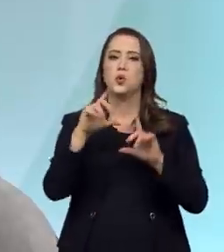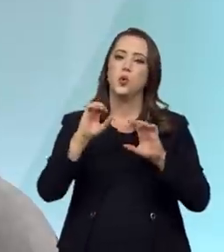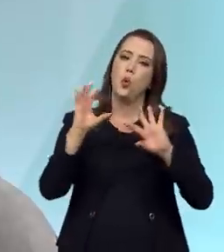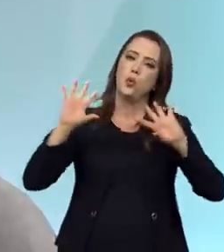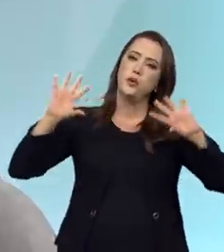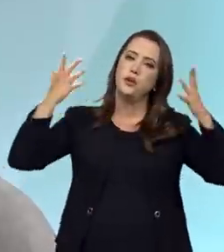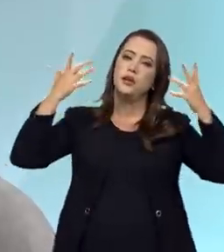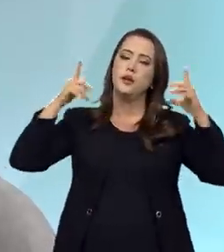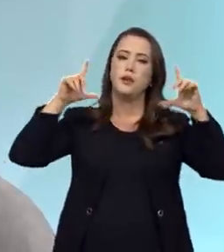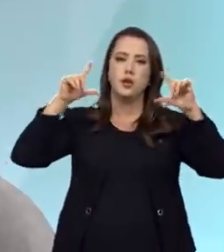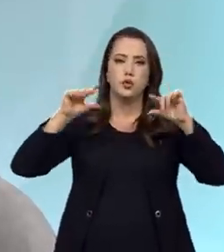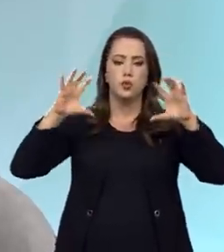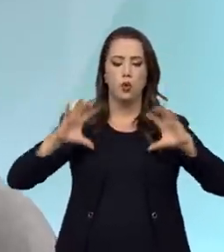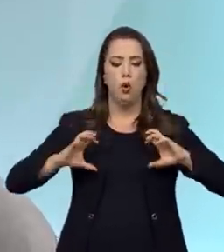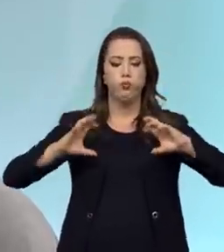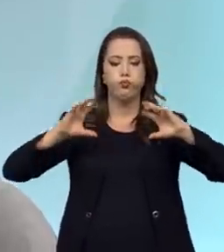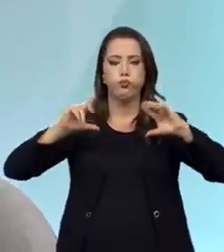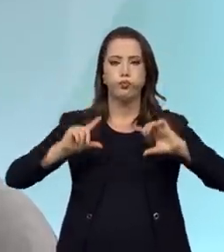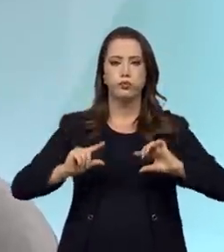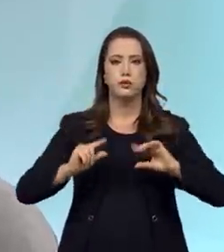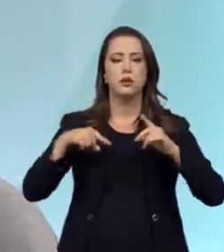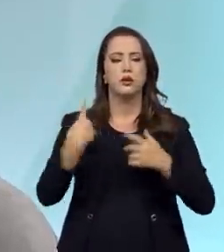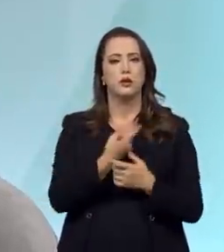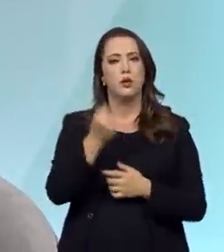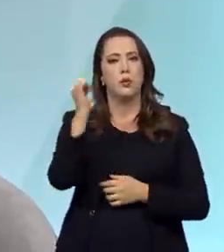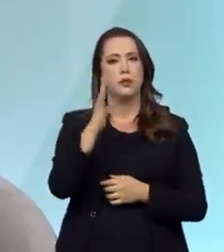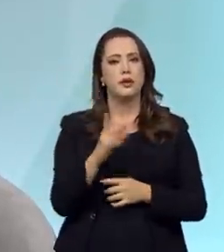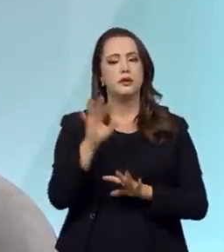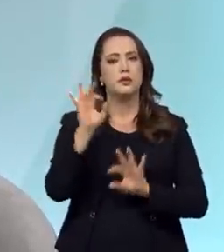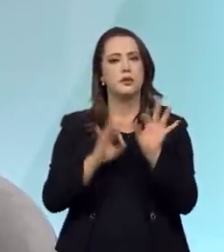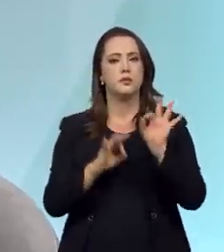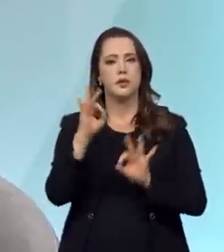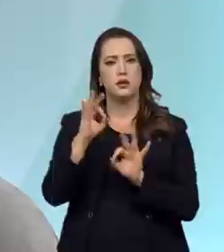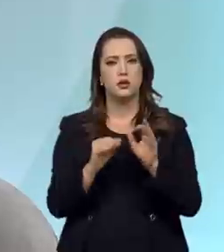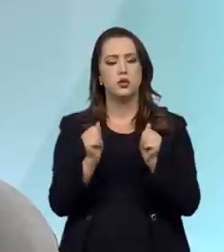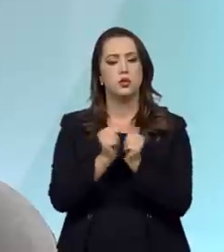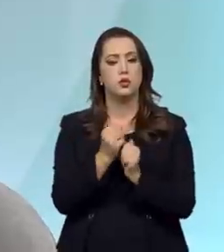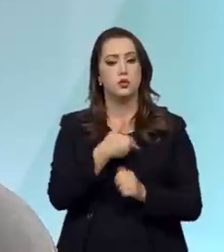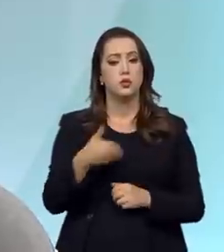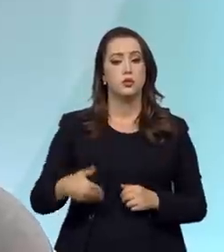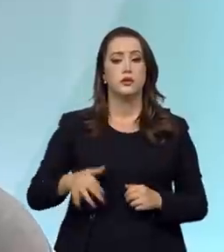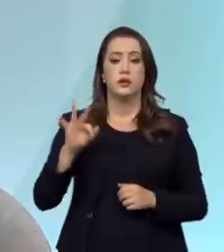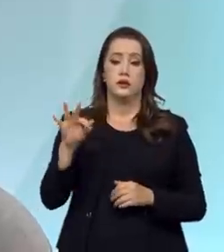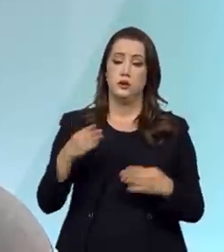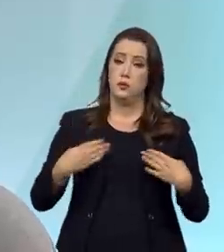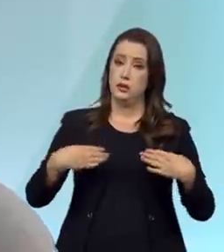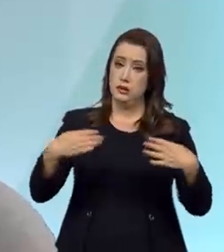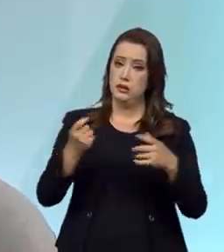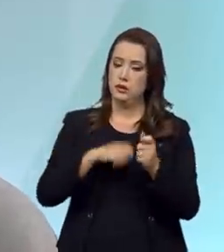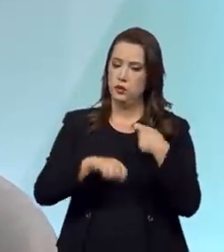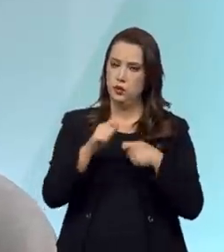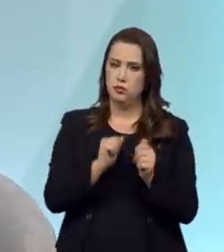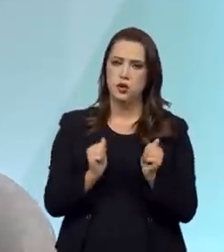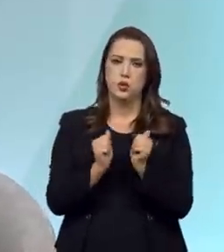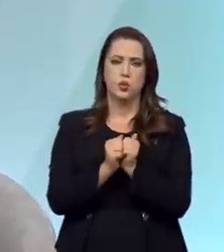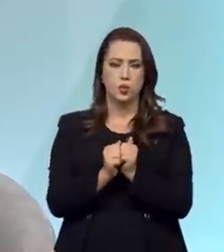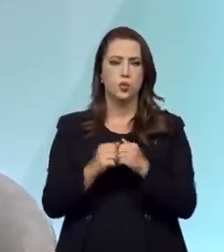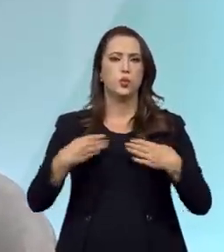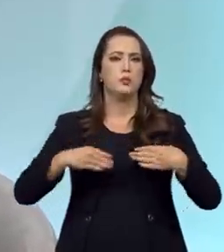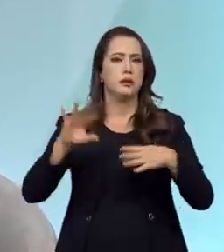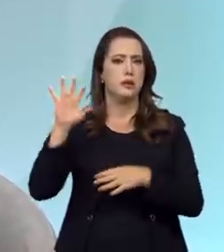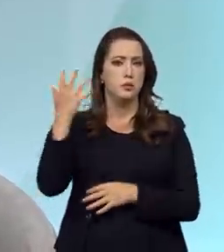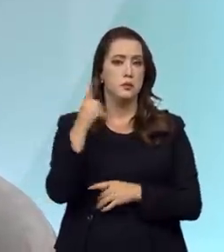então o Brasil tem está desenhando né o governo federal aí nesse caso o ministério da economia junto com o Ministério do meio ambiente